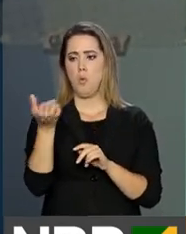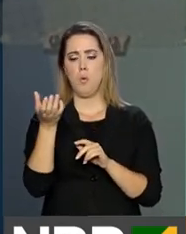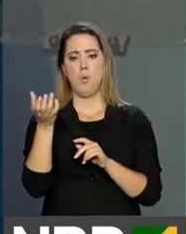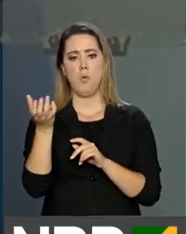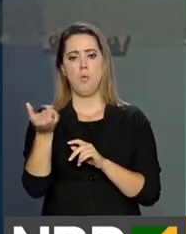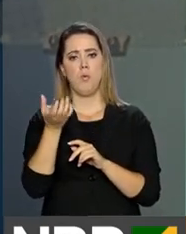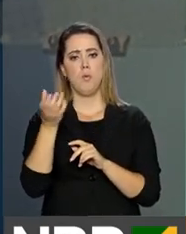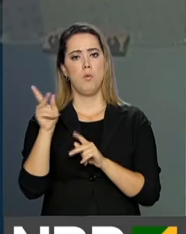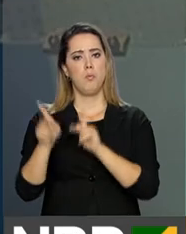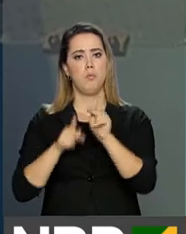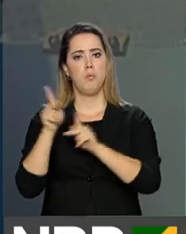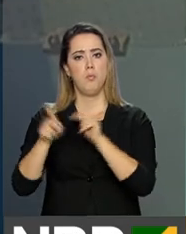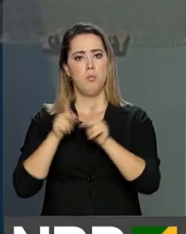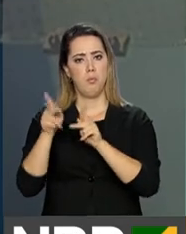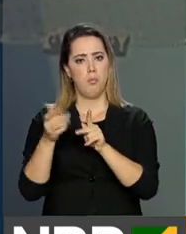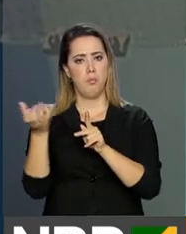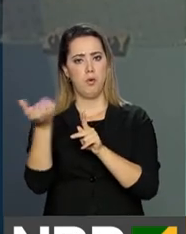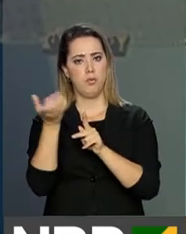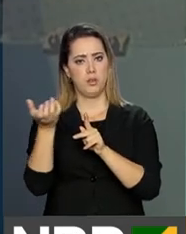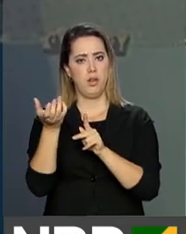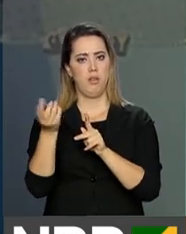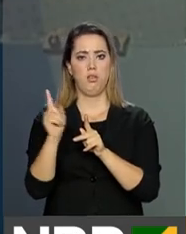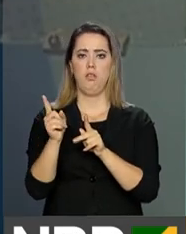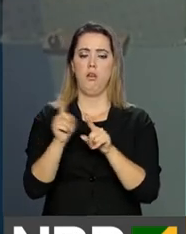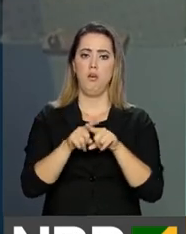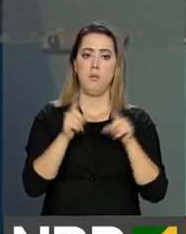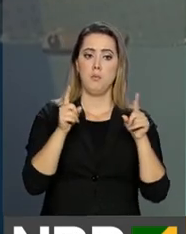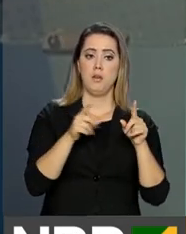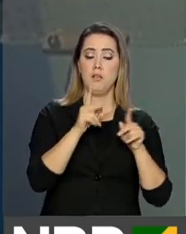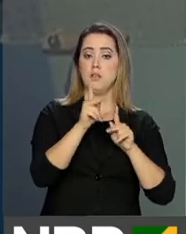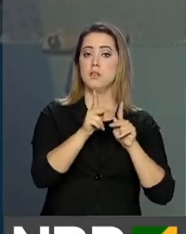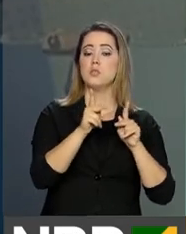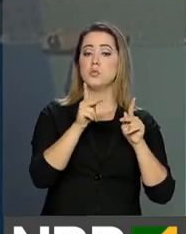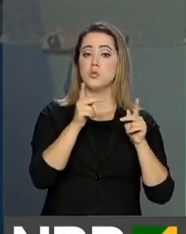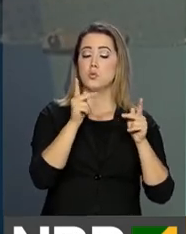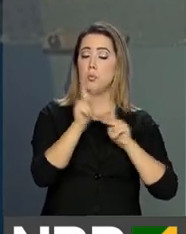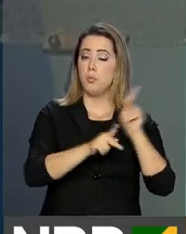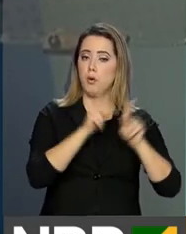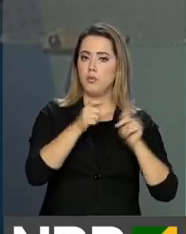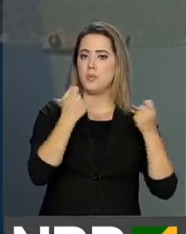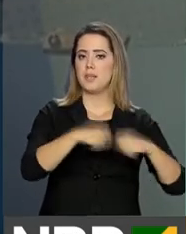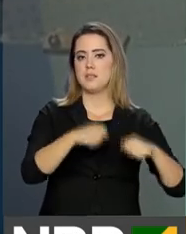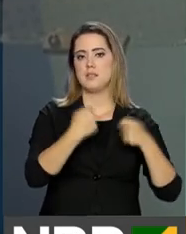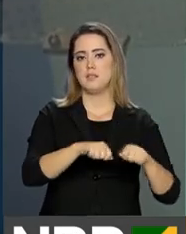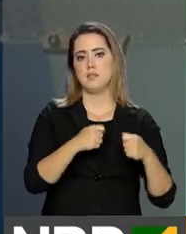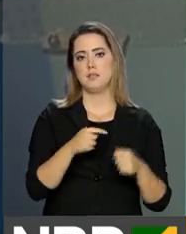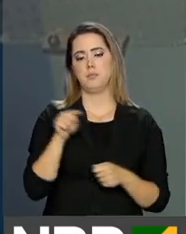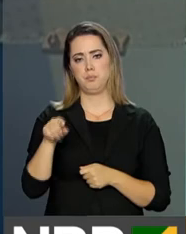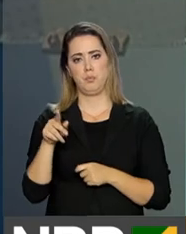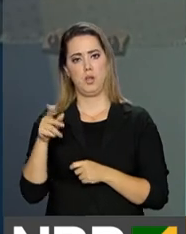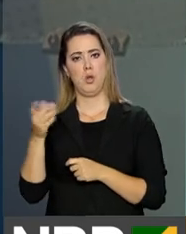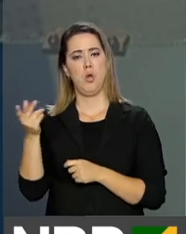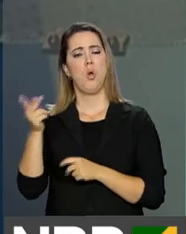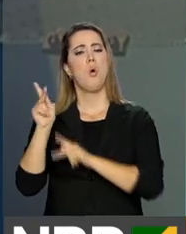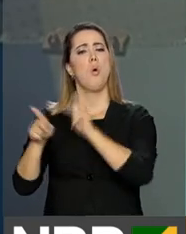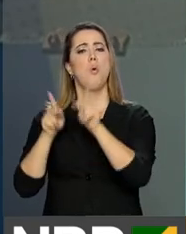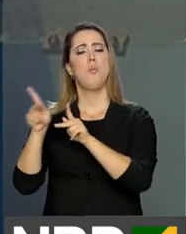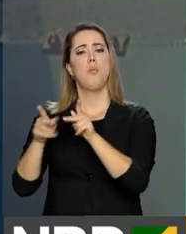digo, são. Elas não são populistas. Porque populistas são aquelas matérias que você pratica um ato